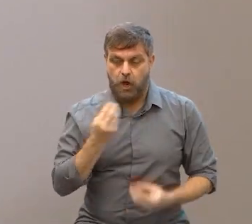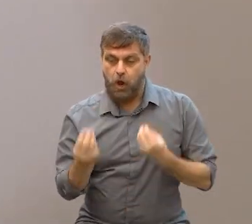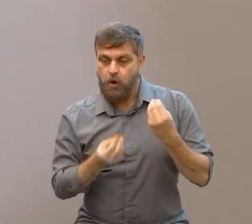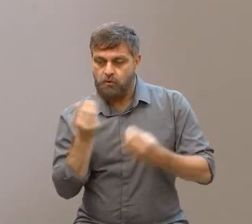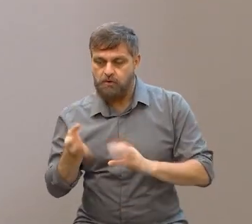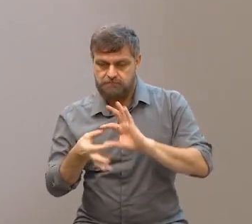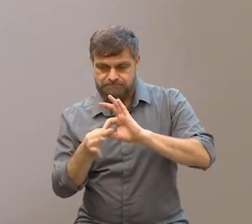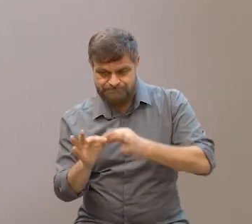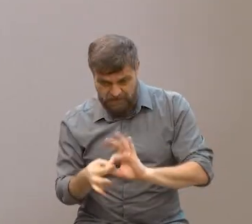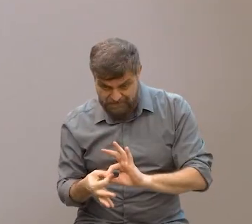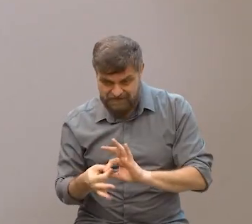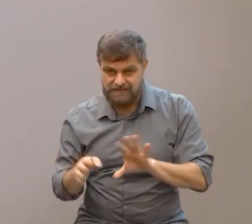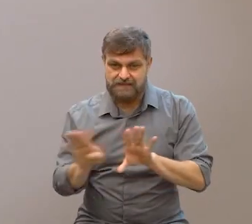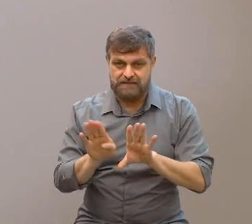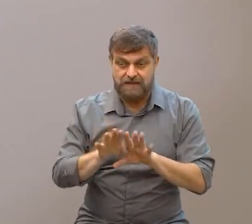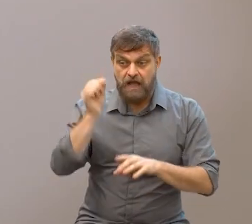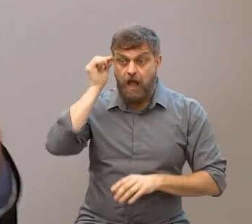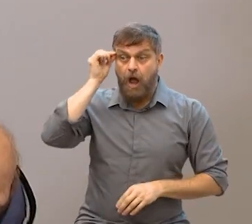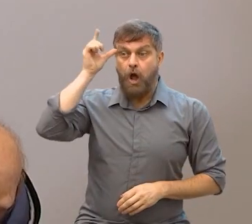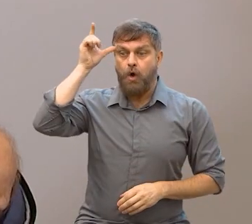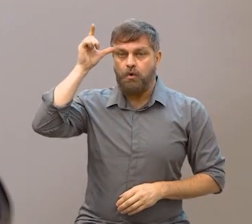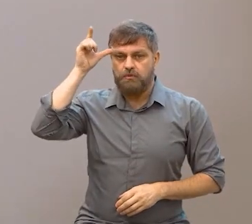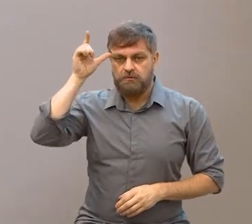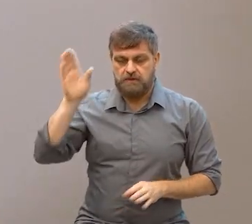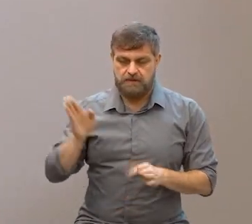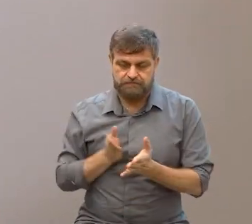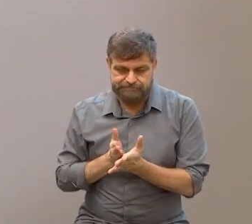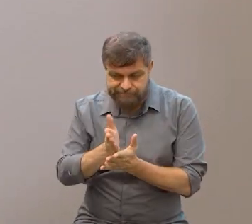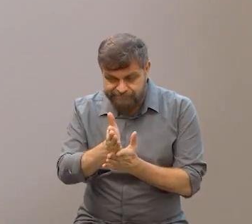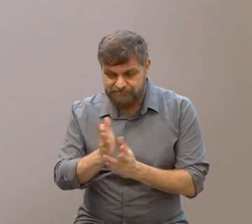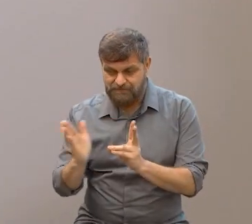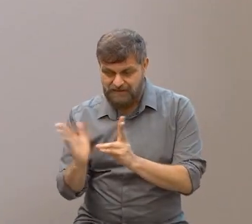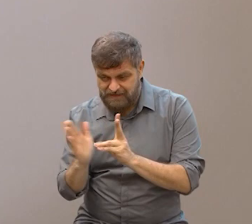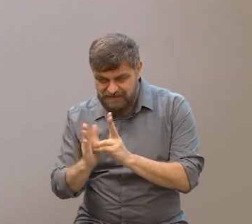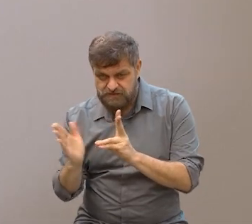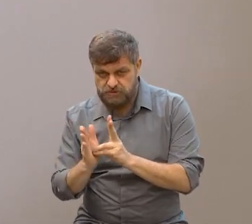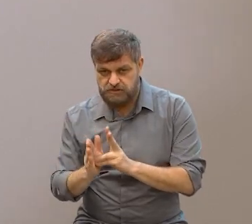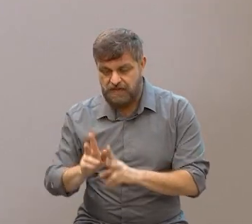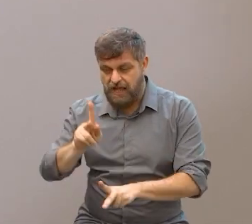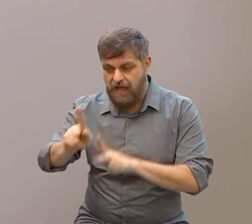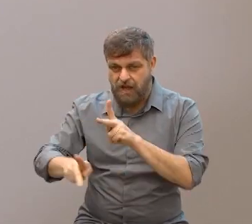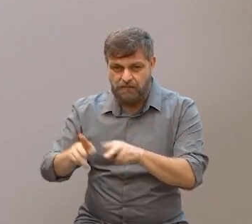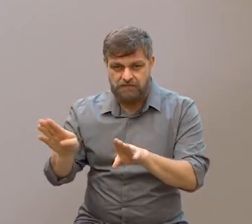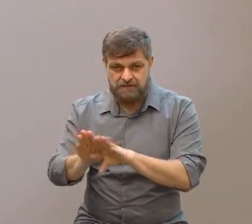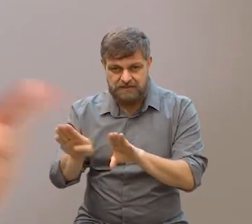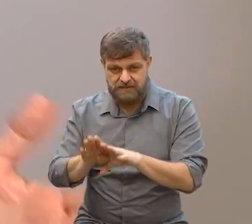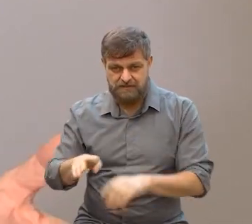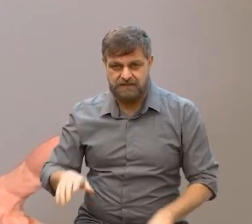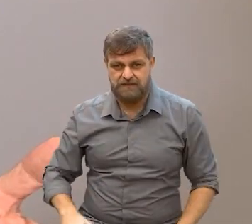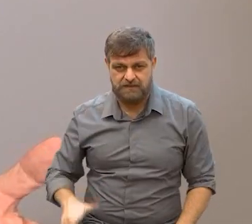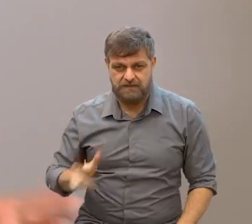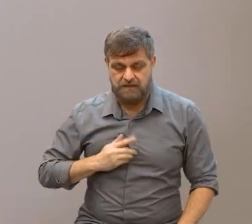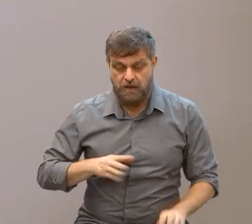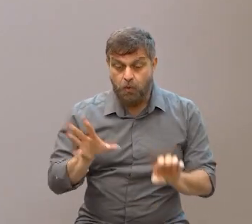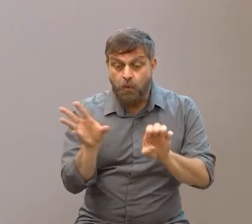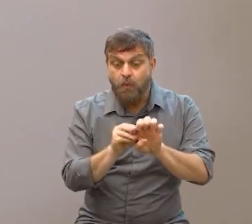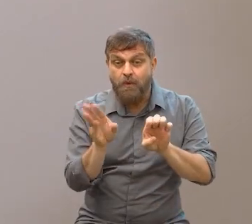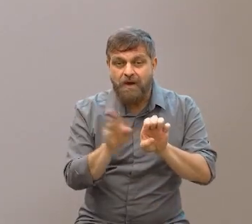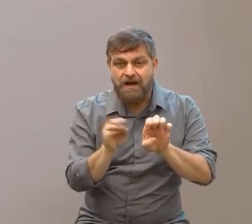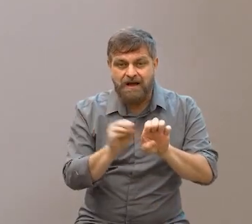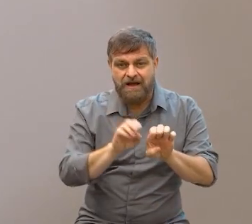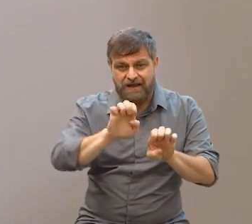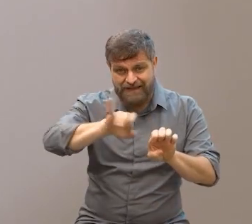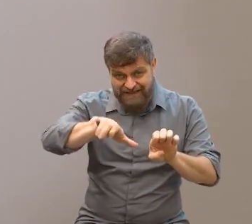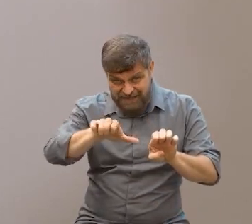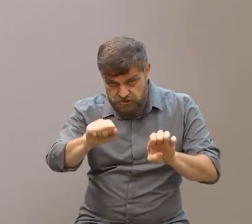mas na linha da cultura, a cultura quilombola, a cultura indígena e do campo, e o próprio EJA, né?